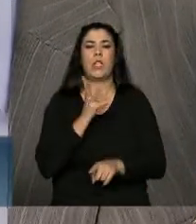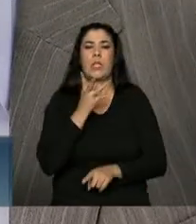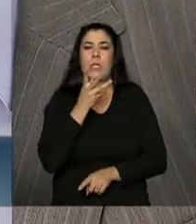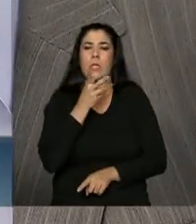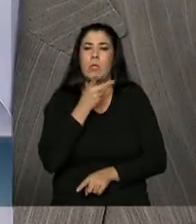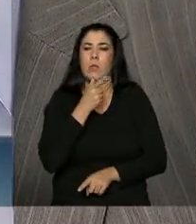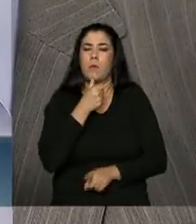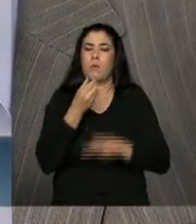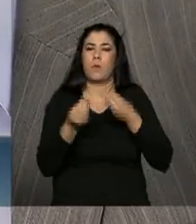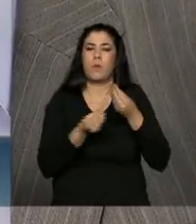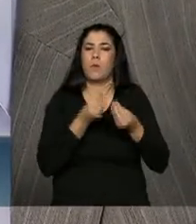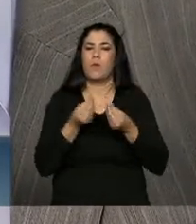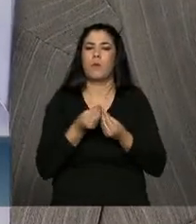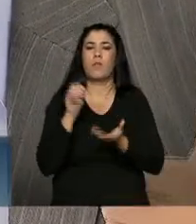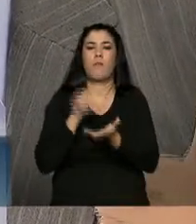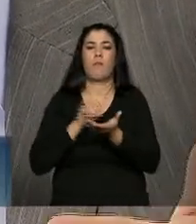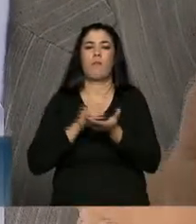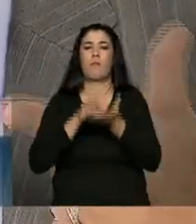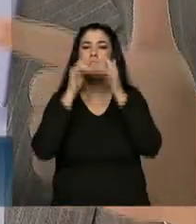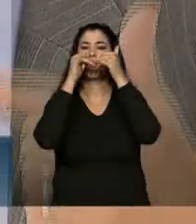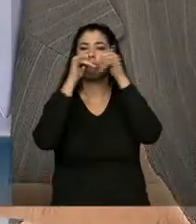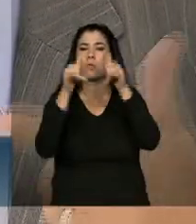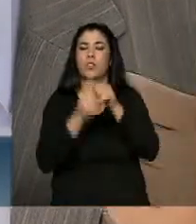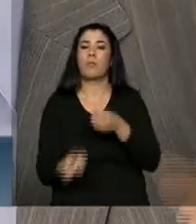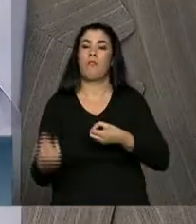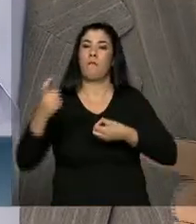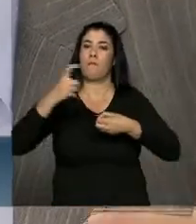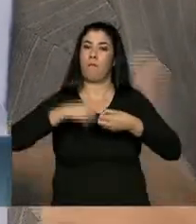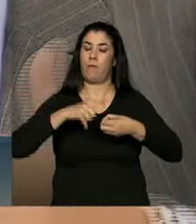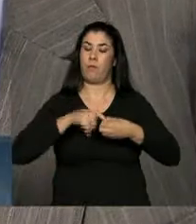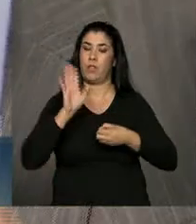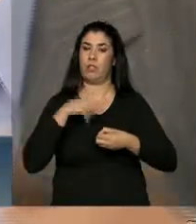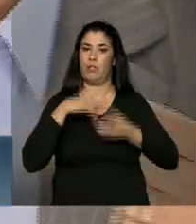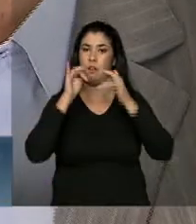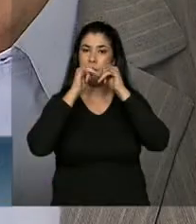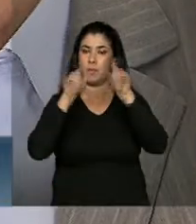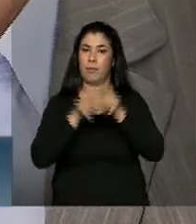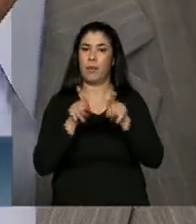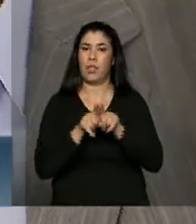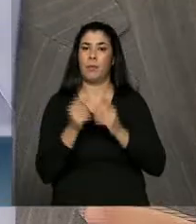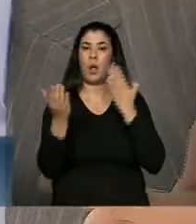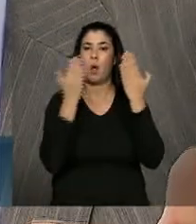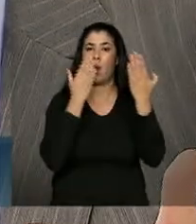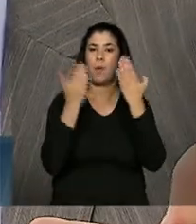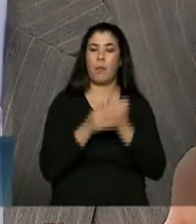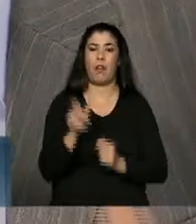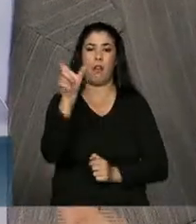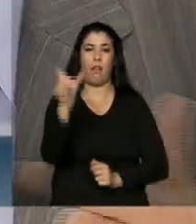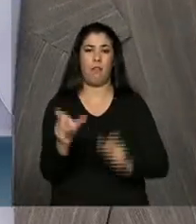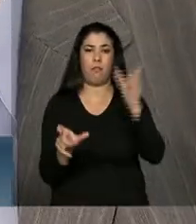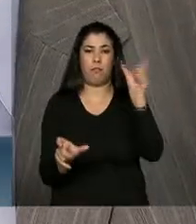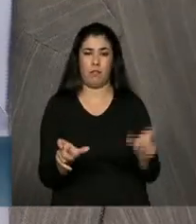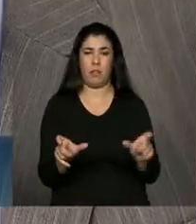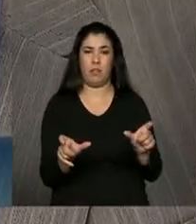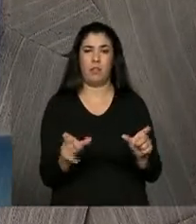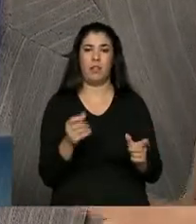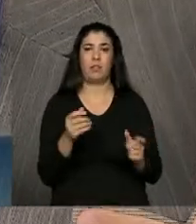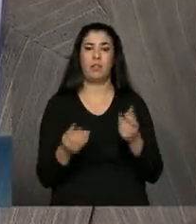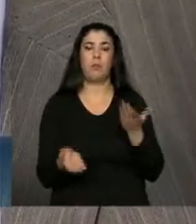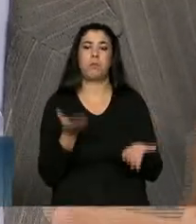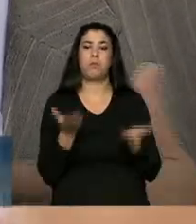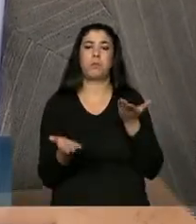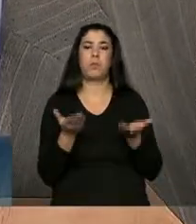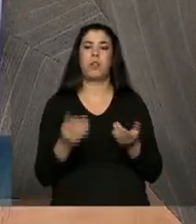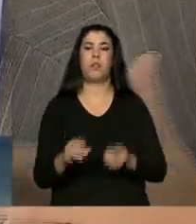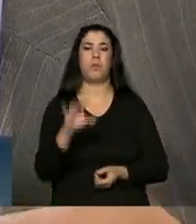frequência desse religamento é importante para medir o deck ofec agora não é apenas o